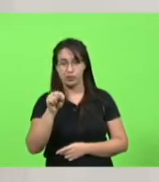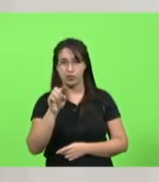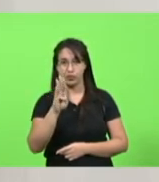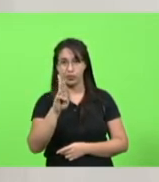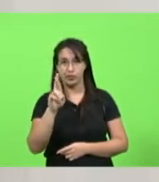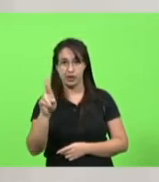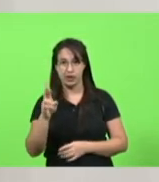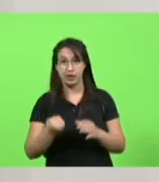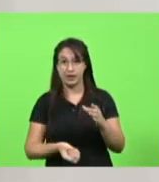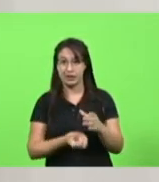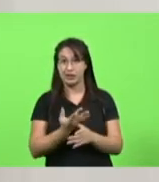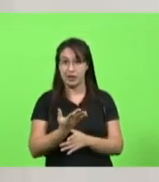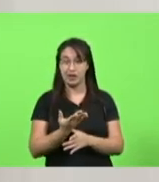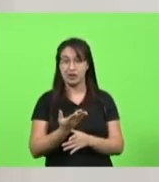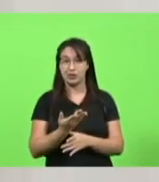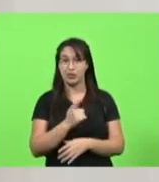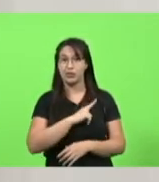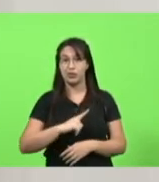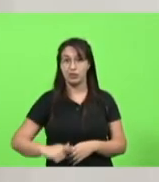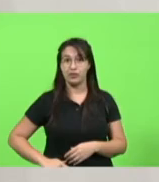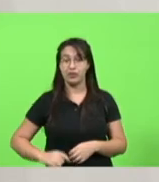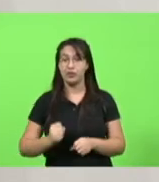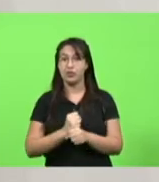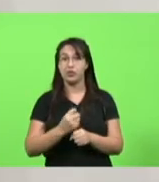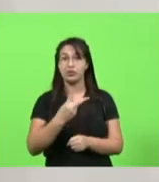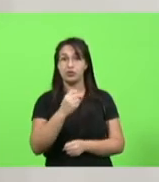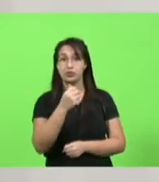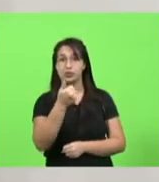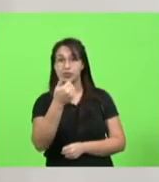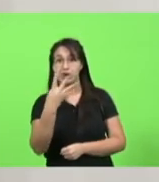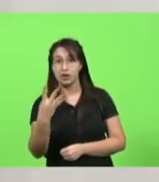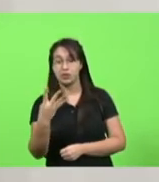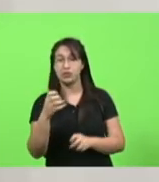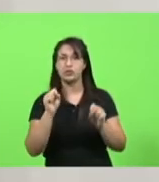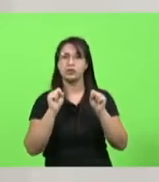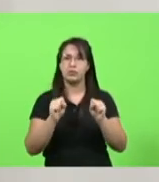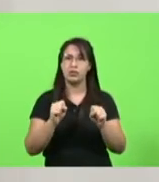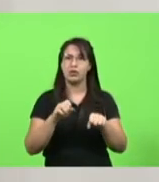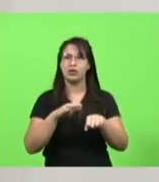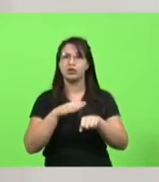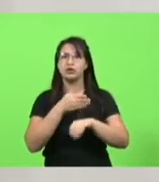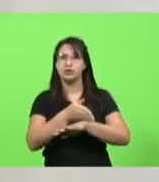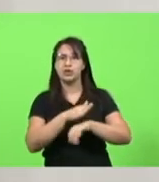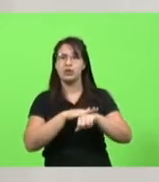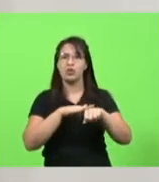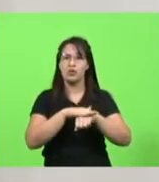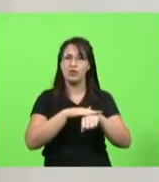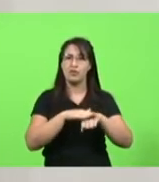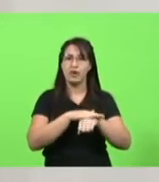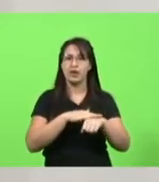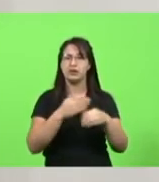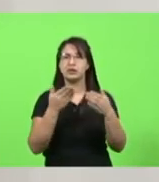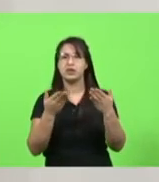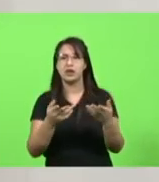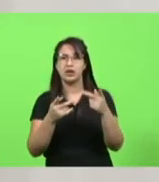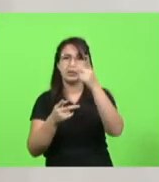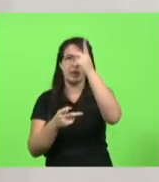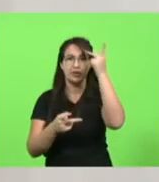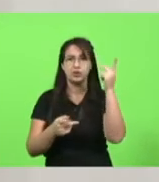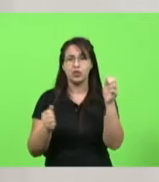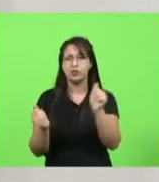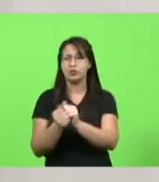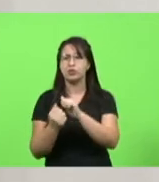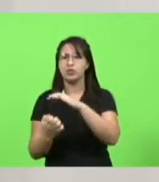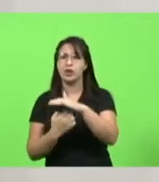em 2014, que permite a interlocução direta entre os consumidores e empresas para a solução